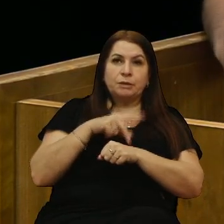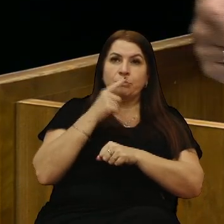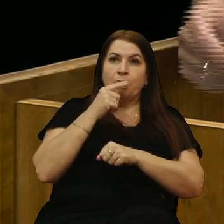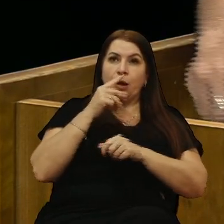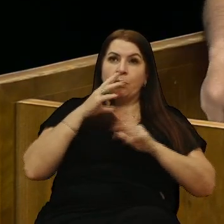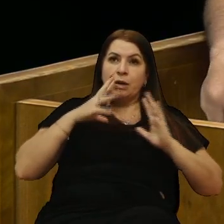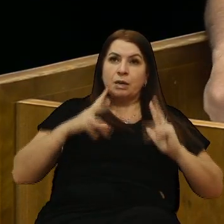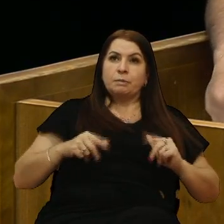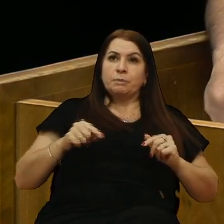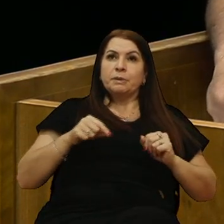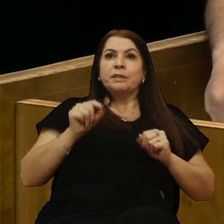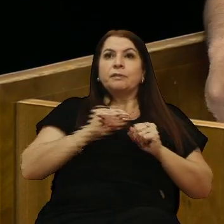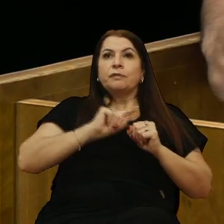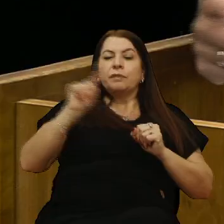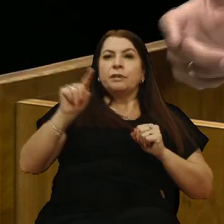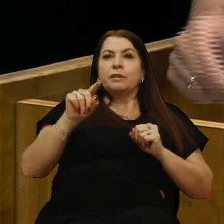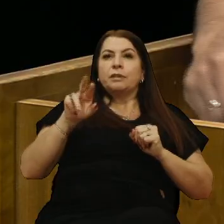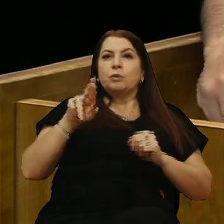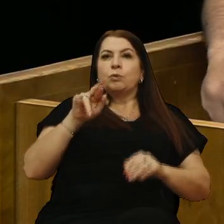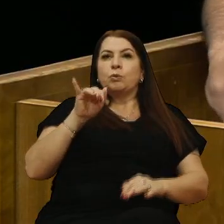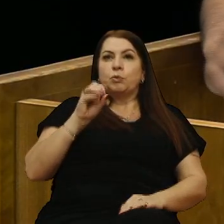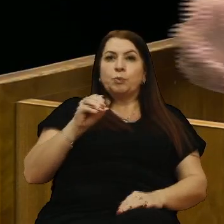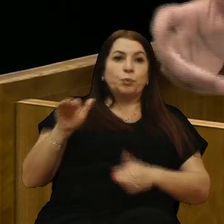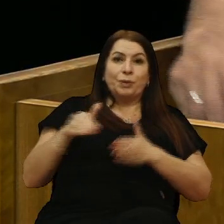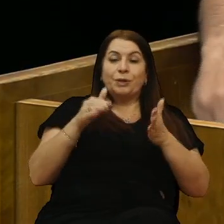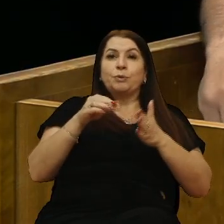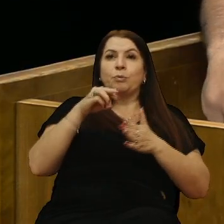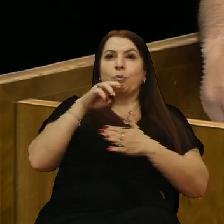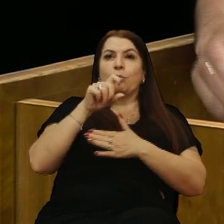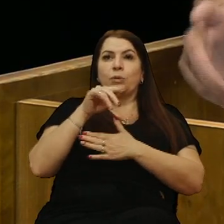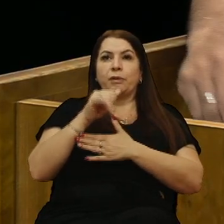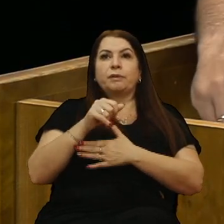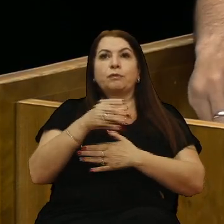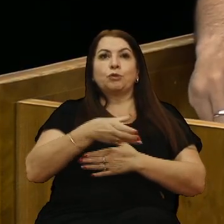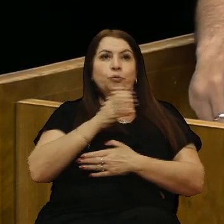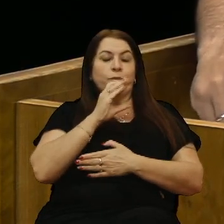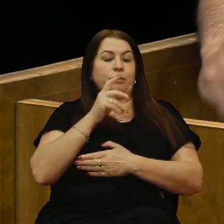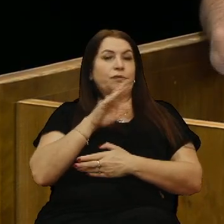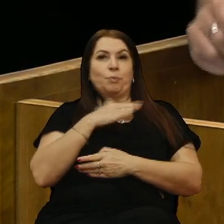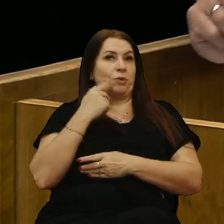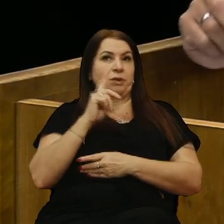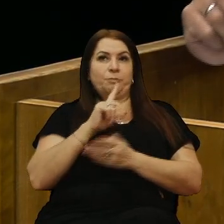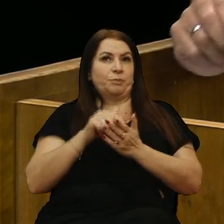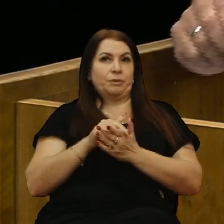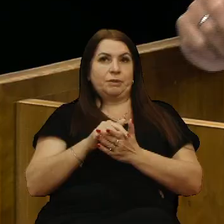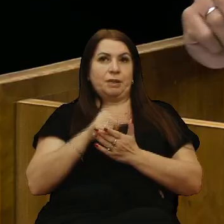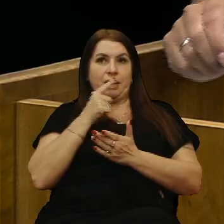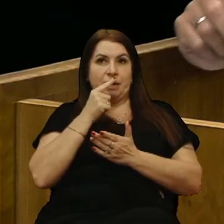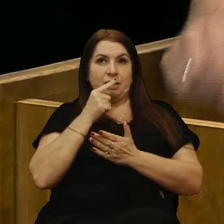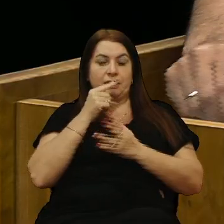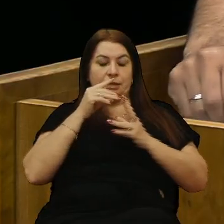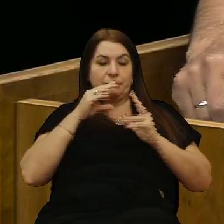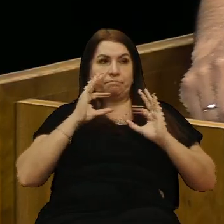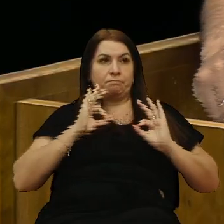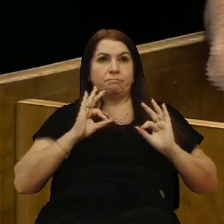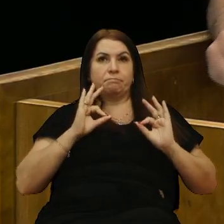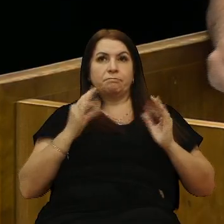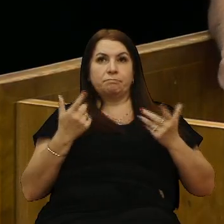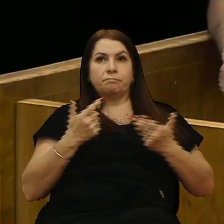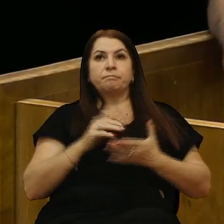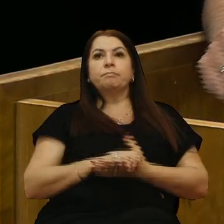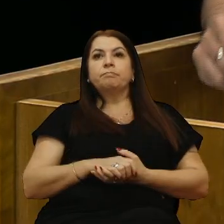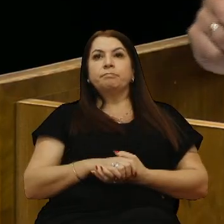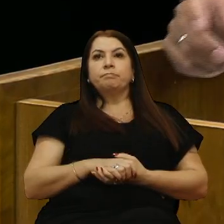limpa. Se vocês forem lá no Rio da Mulada e tomarem uma água lá, com certeza vocês não vão morrer depois. A água é excelente.